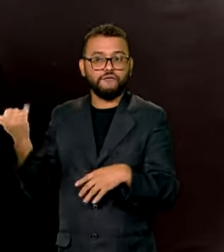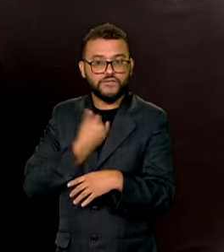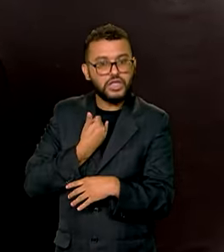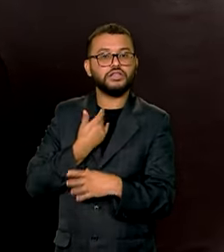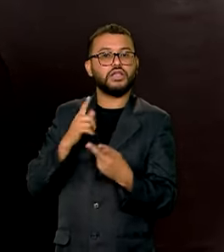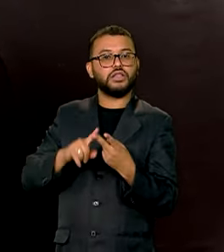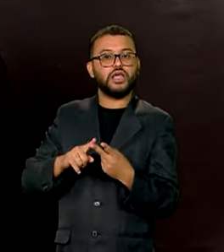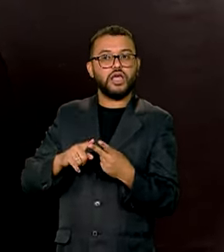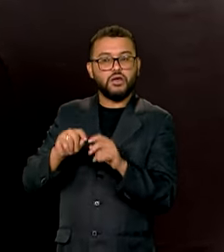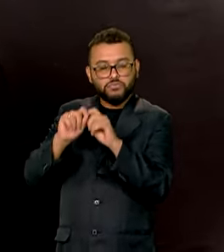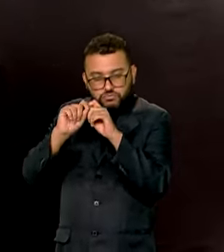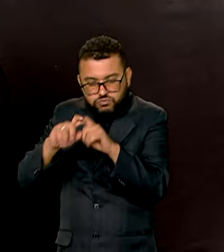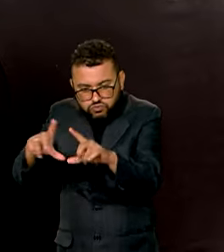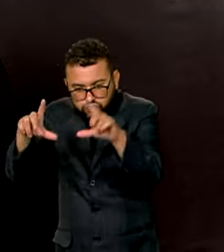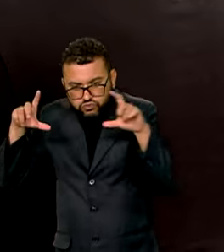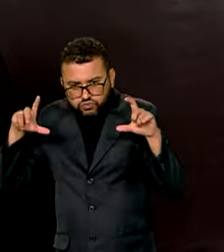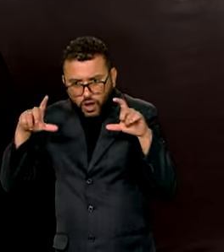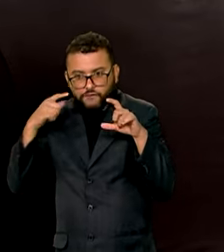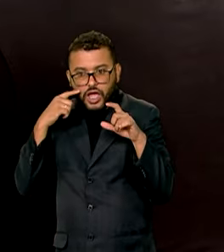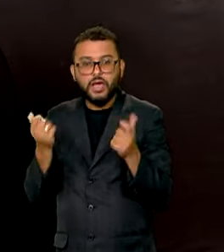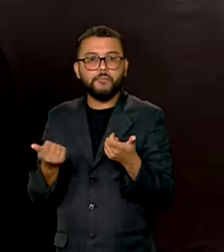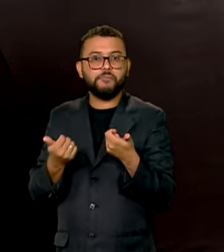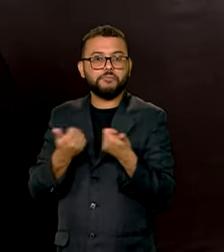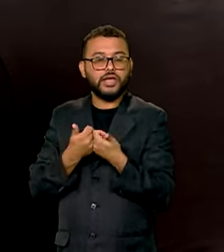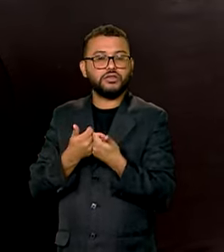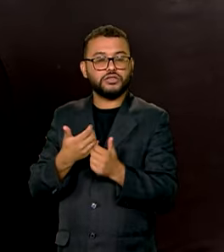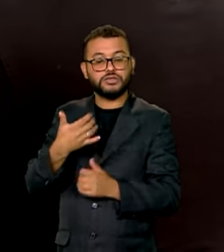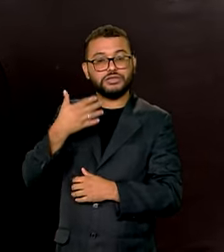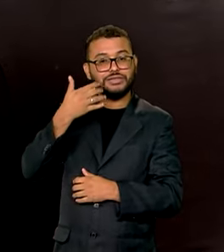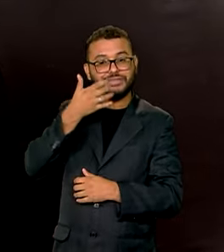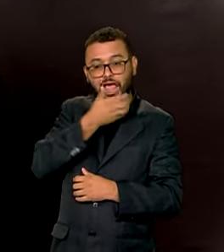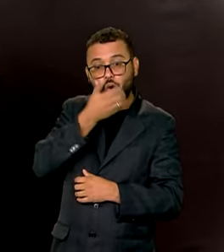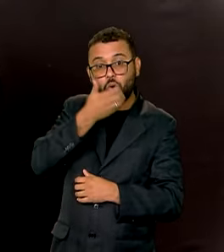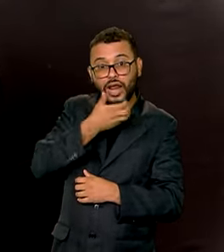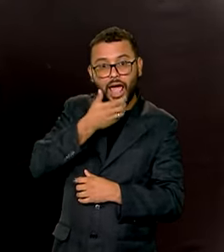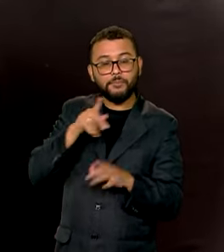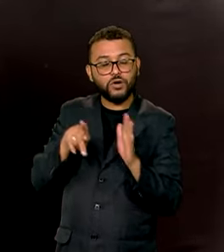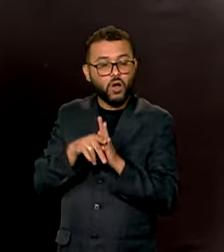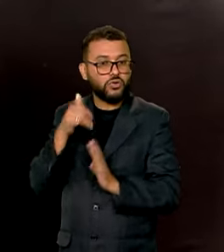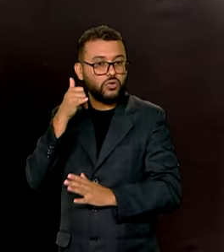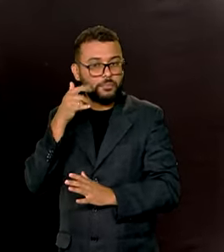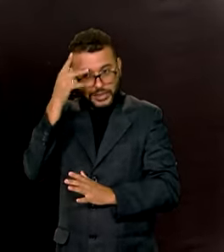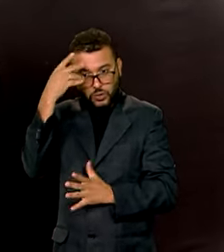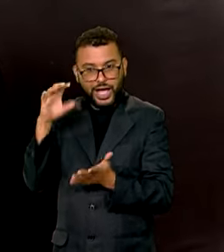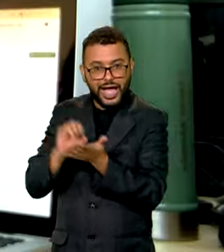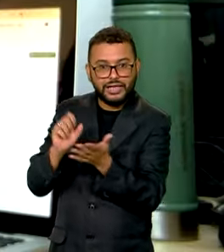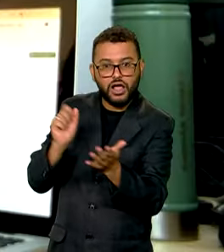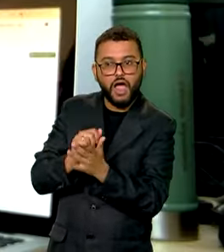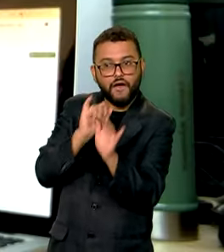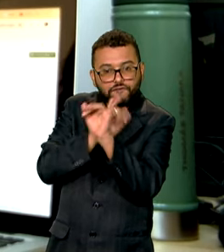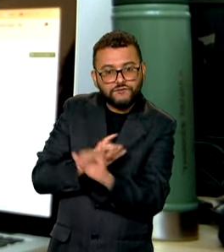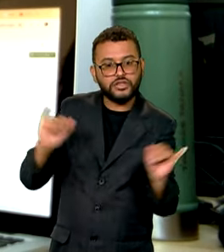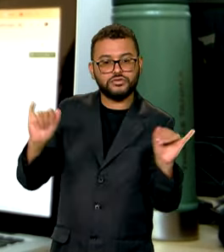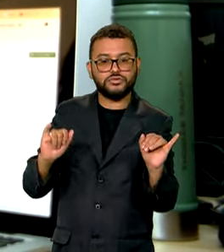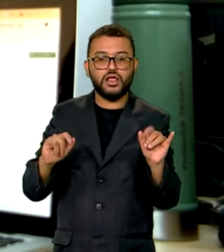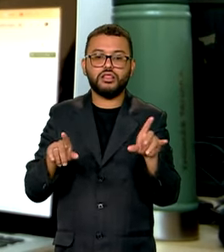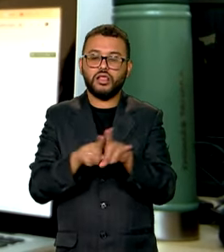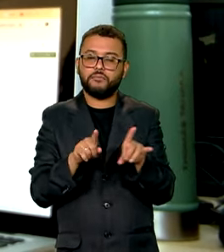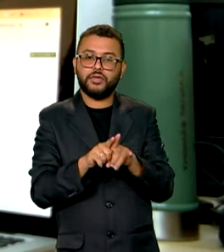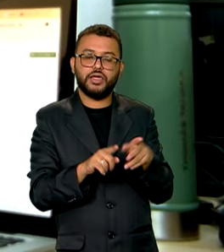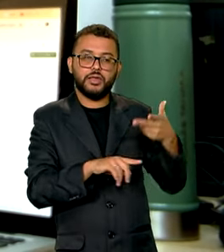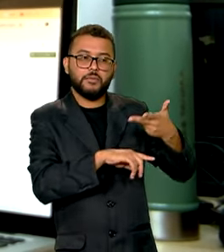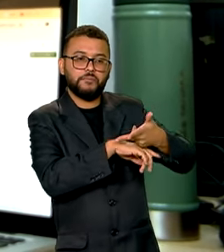ela dá o zoom automaticamente e emite pro celular do da das pessoas cadastradas um alerta Além disso tem o